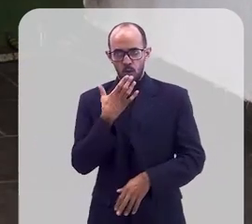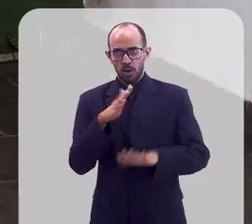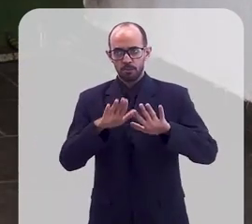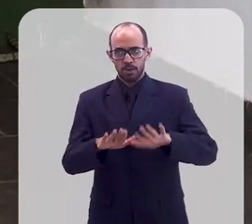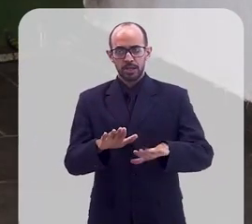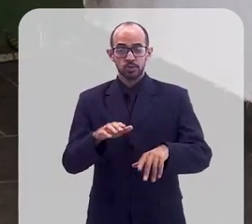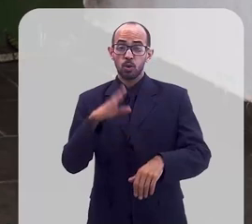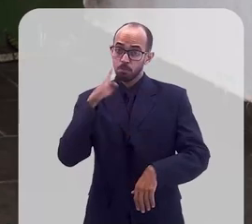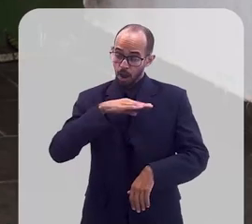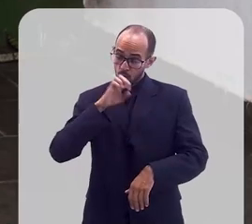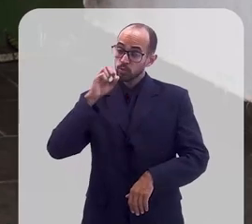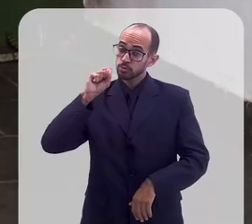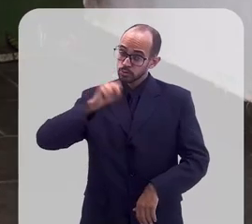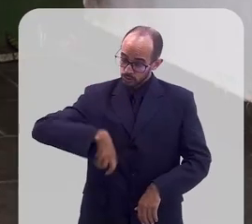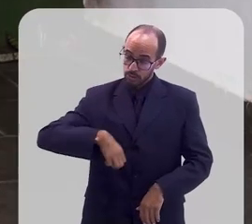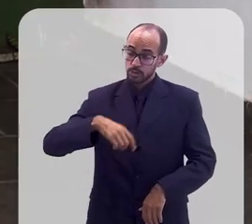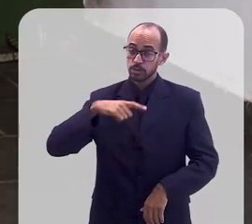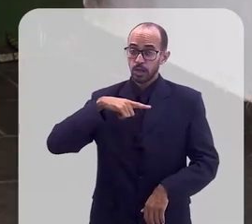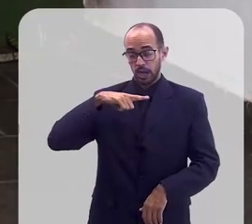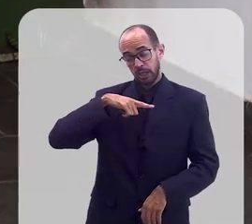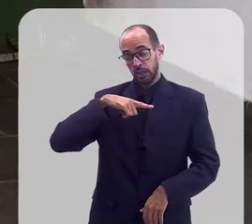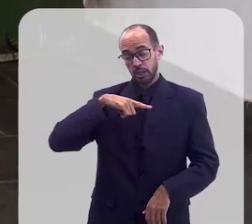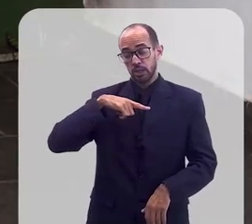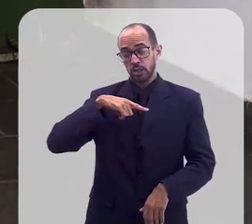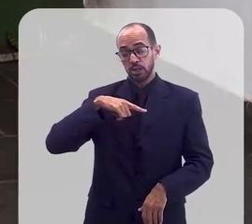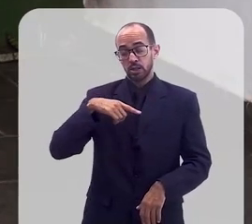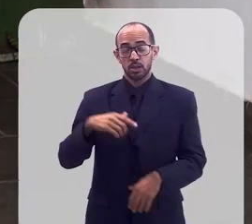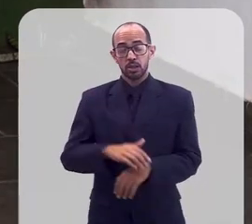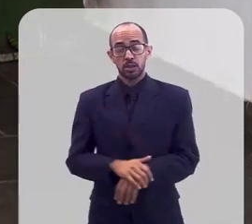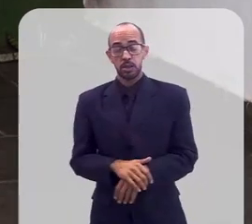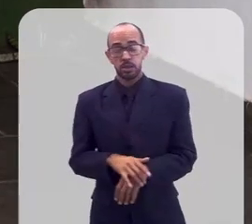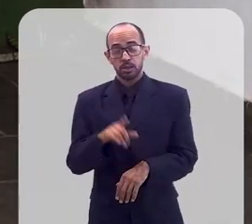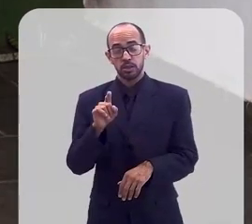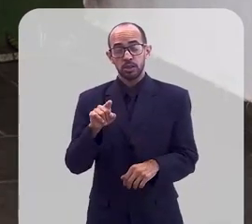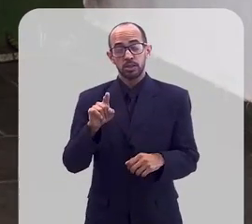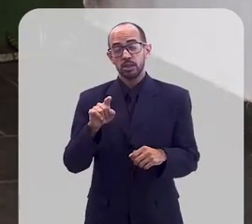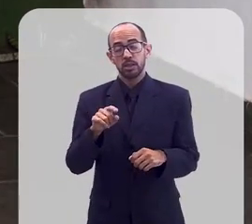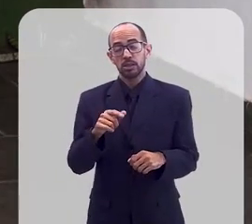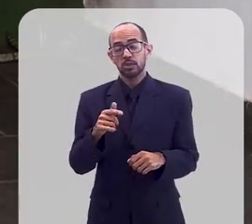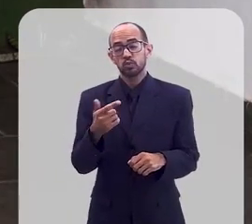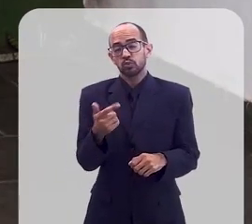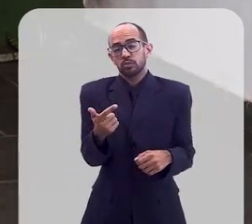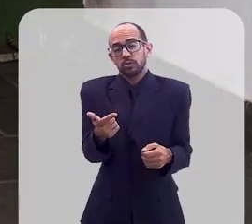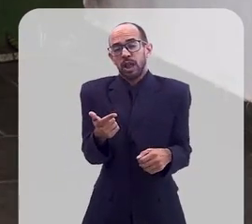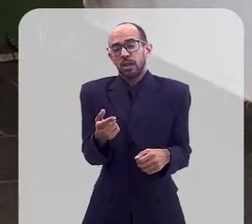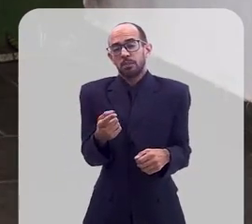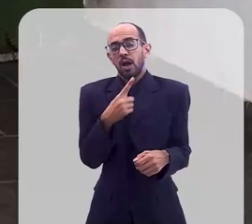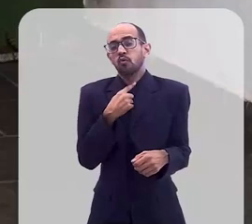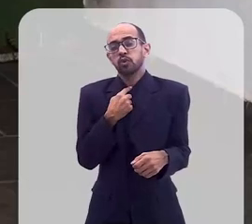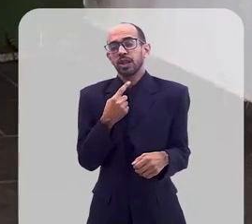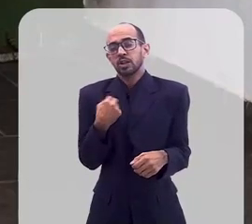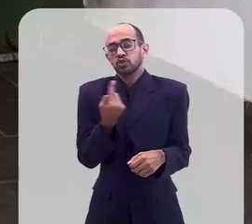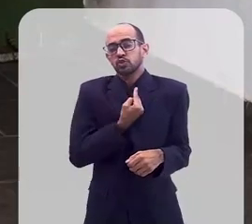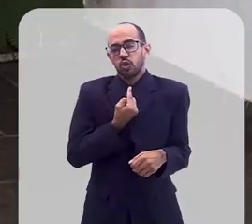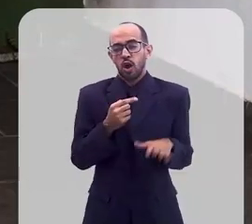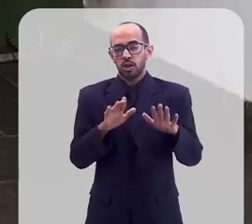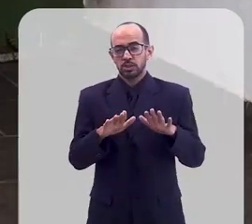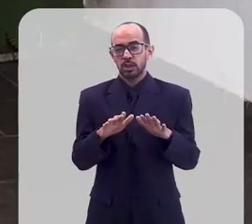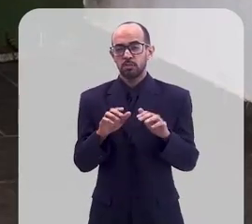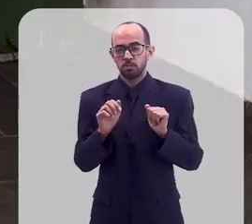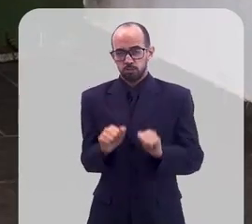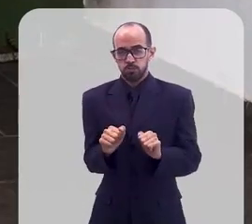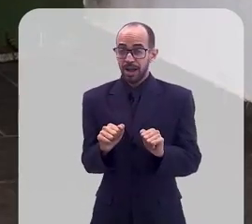bons. Mas o mal existe e ele passa por todos nós. E é inerente à nossa vontade, ele vai ter que passar. O que nós